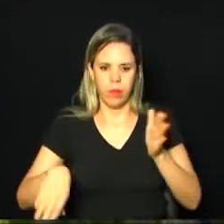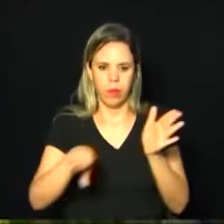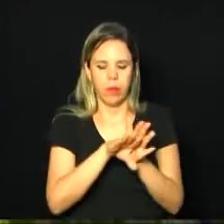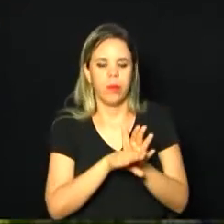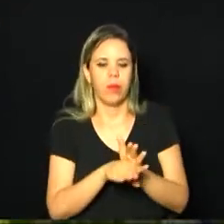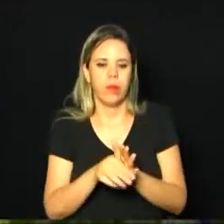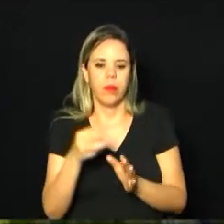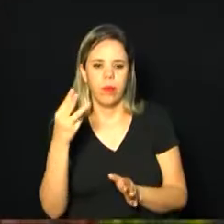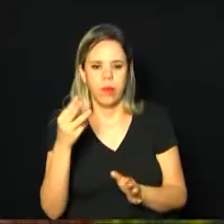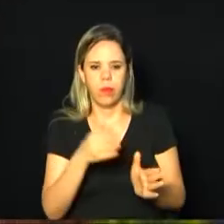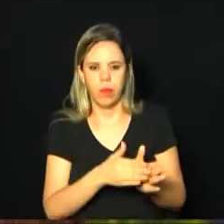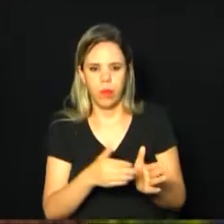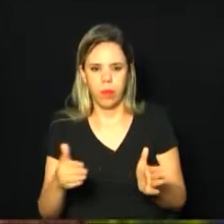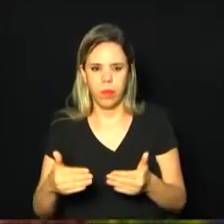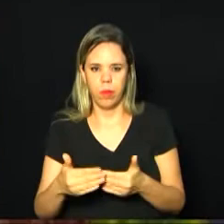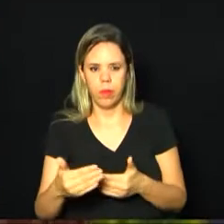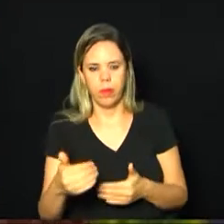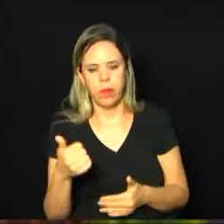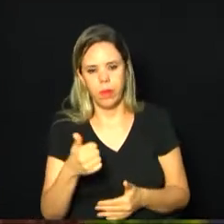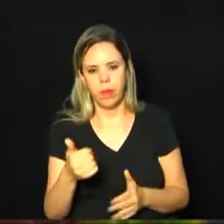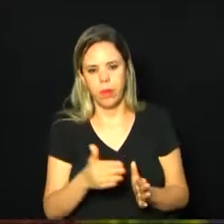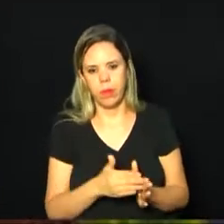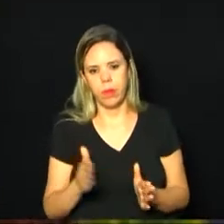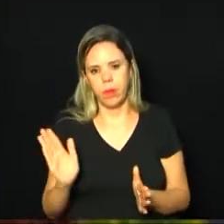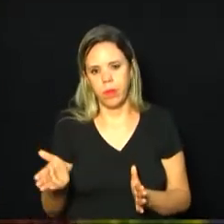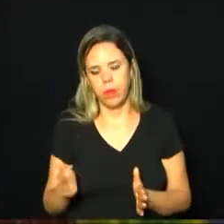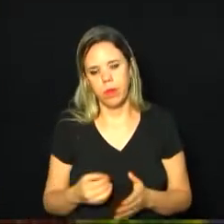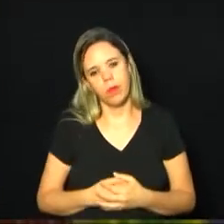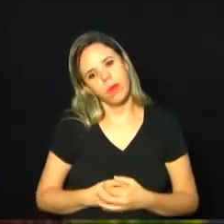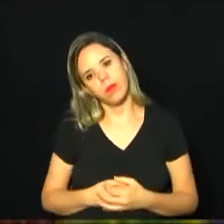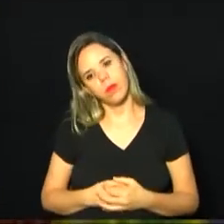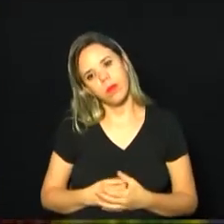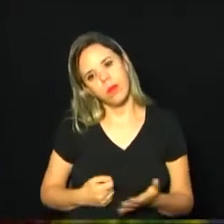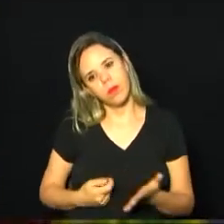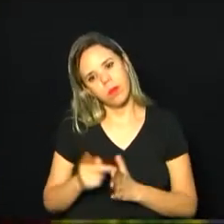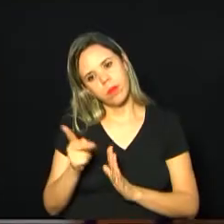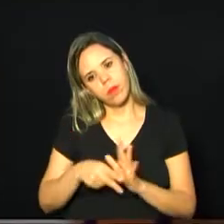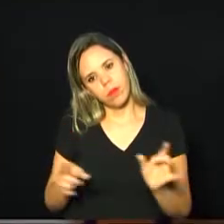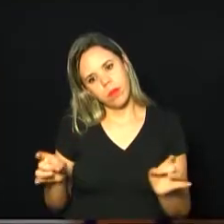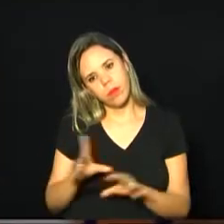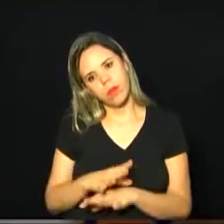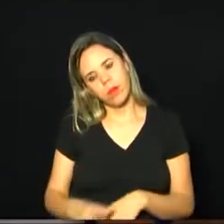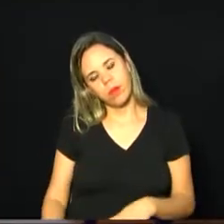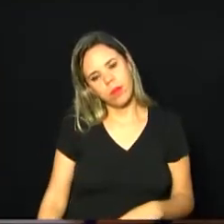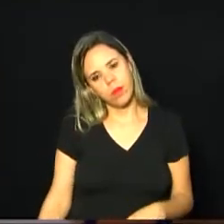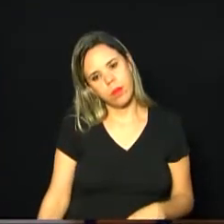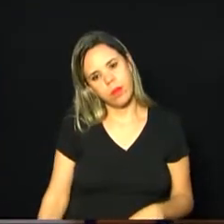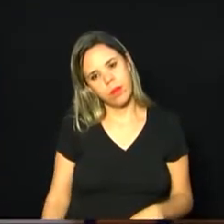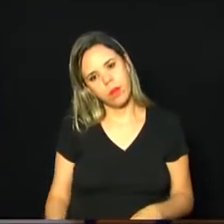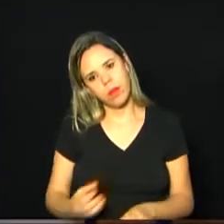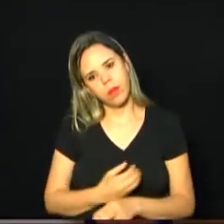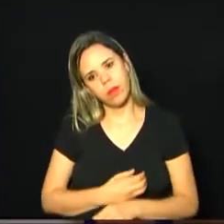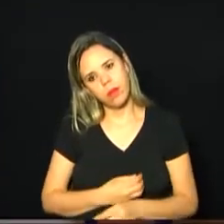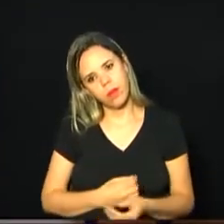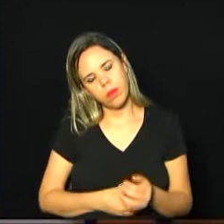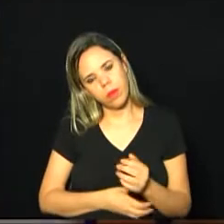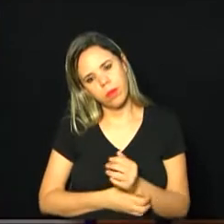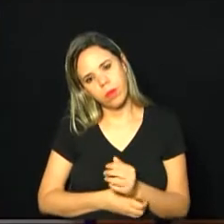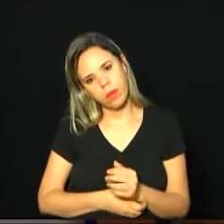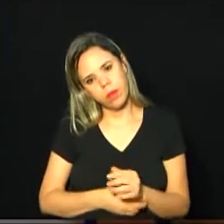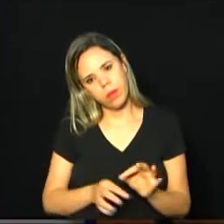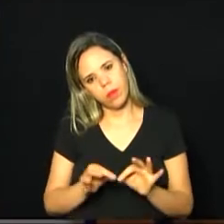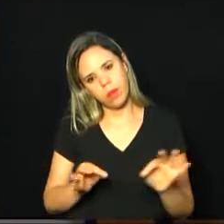chegar ali em três etapas sendo a primeira já encaminhada e com projeto pronto projeto complexo a